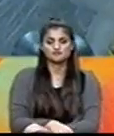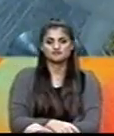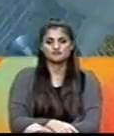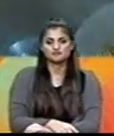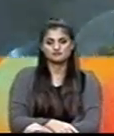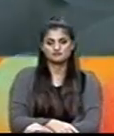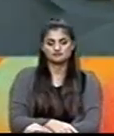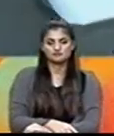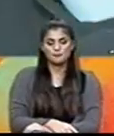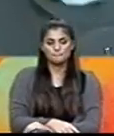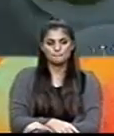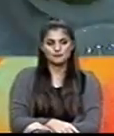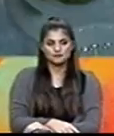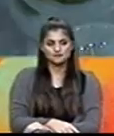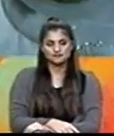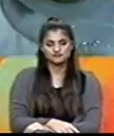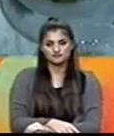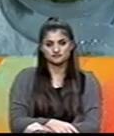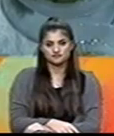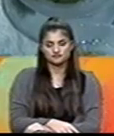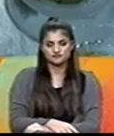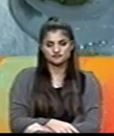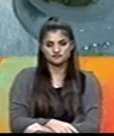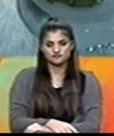até mais simpático.